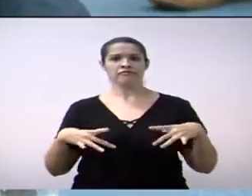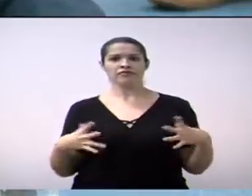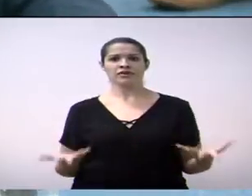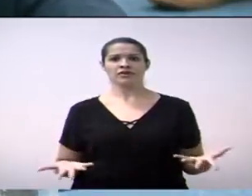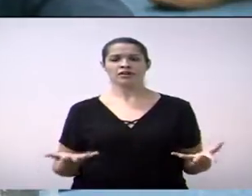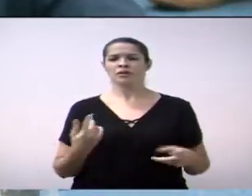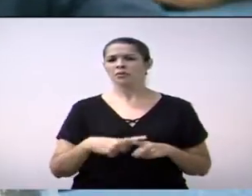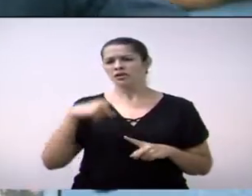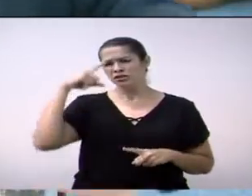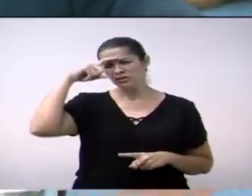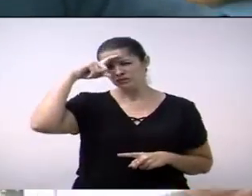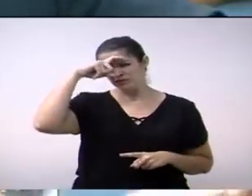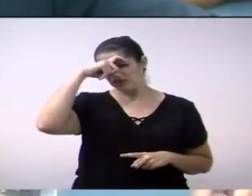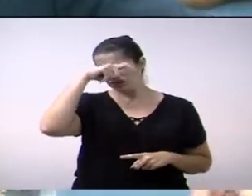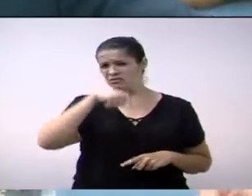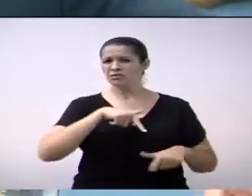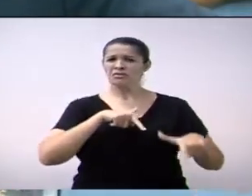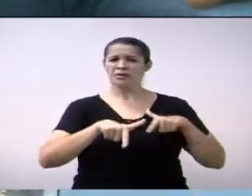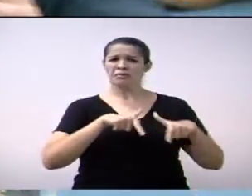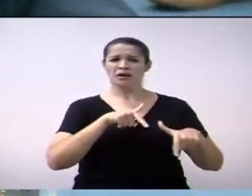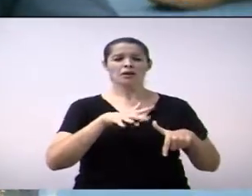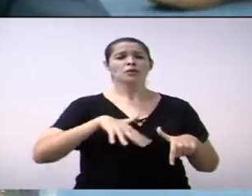tá muito difícil os trabalhos.